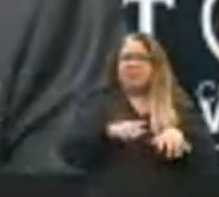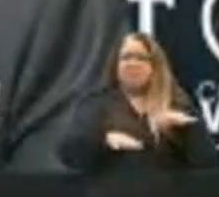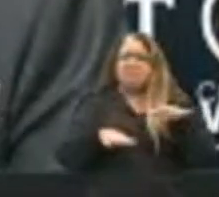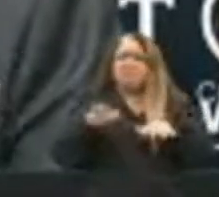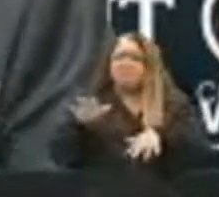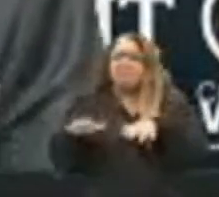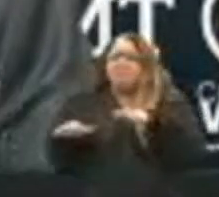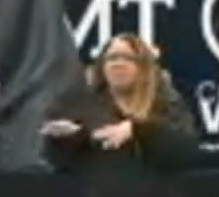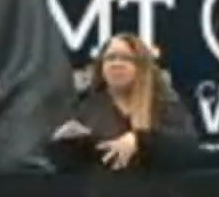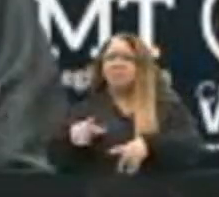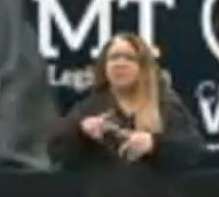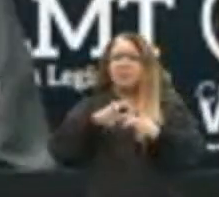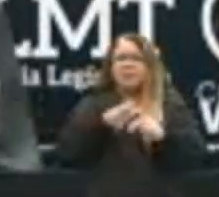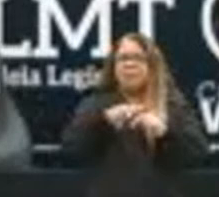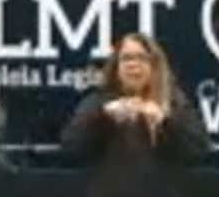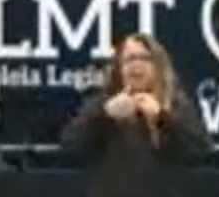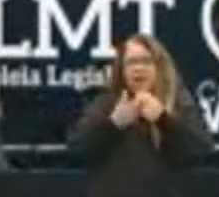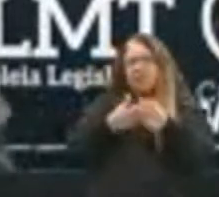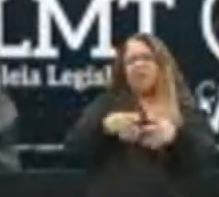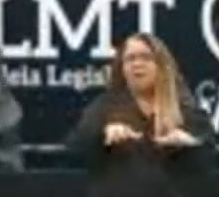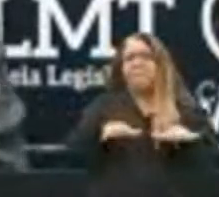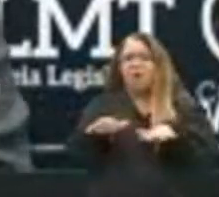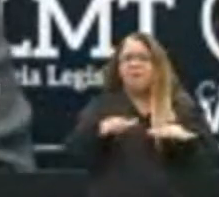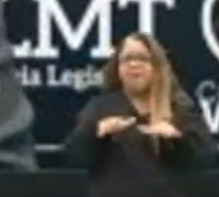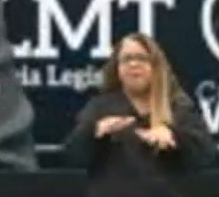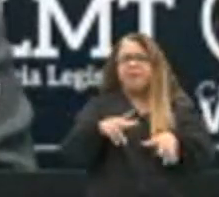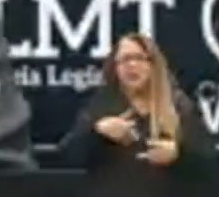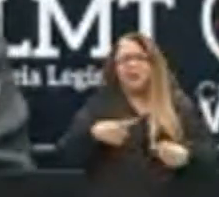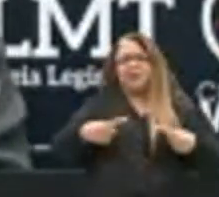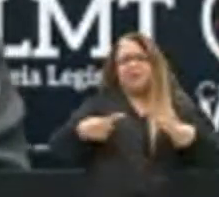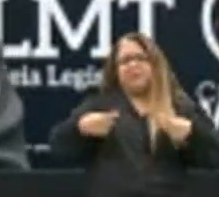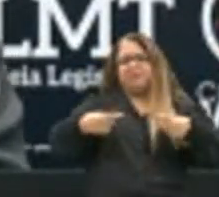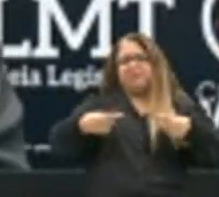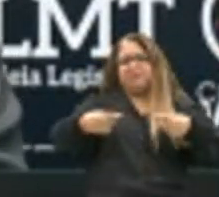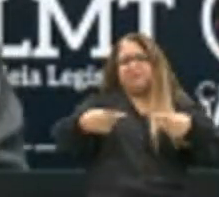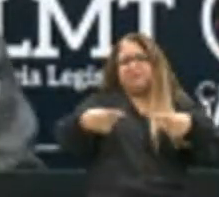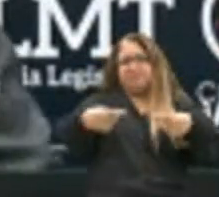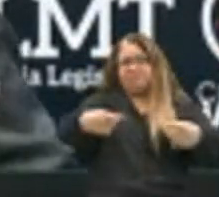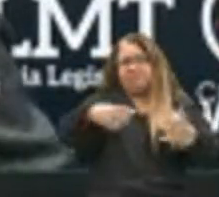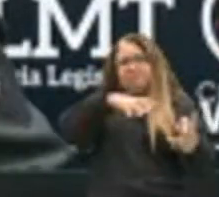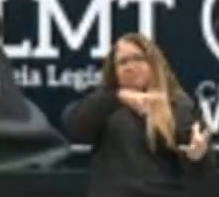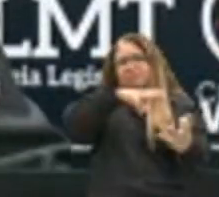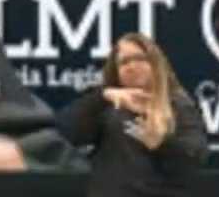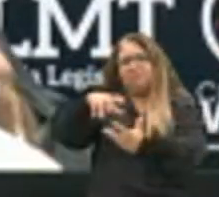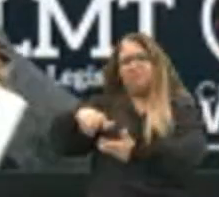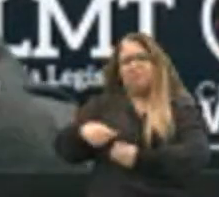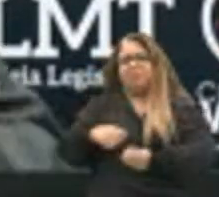causa de revoluções da Segunda Guerra Mundial.